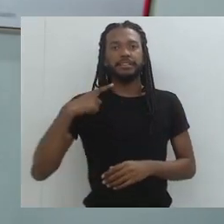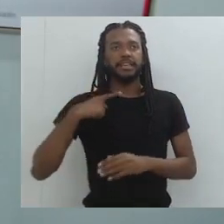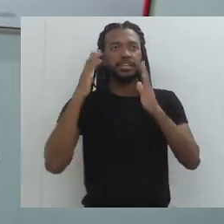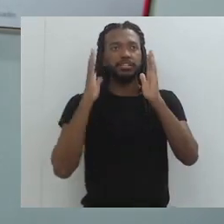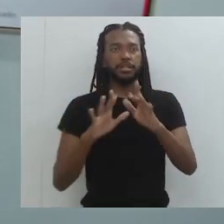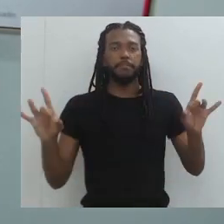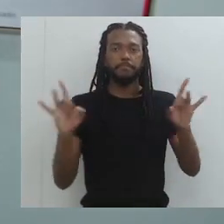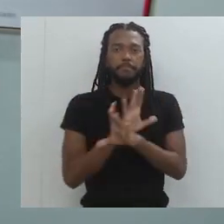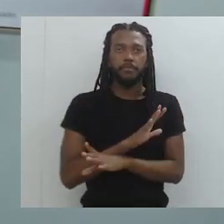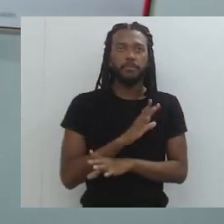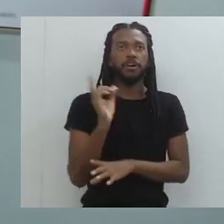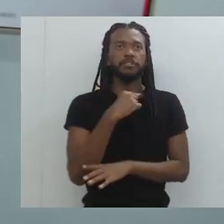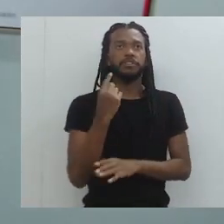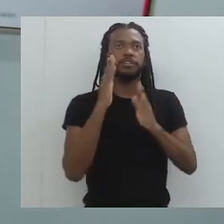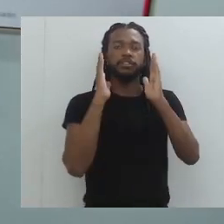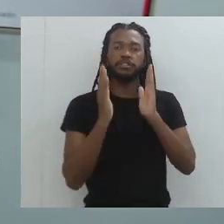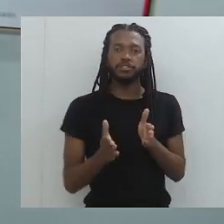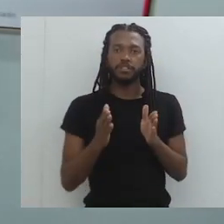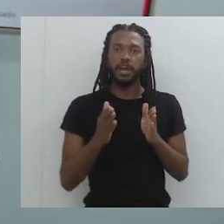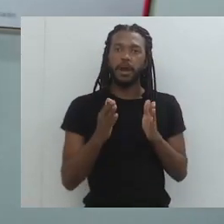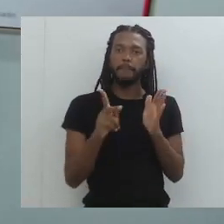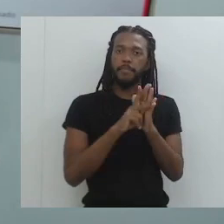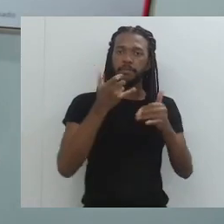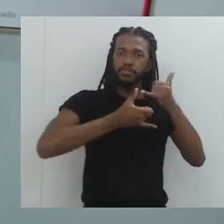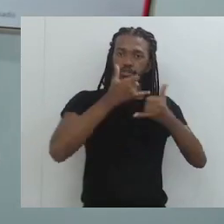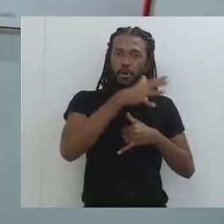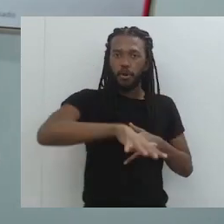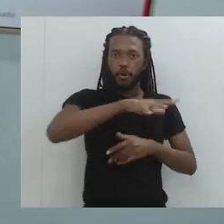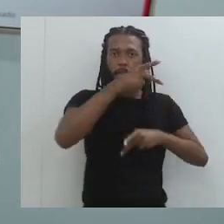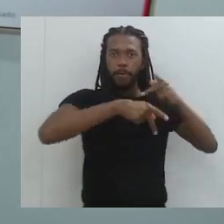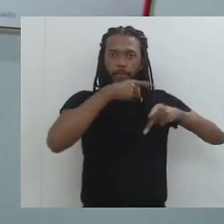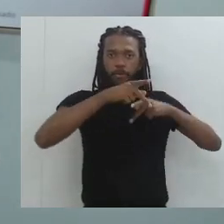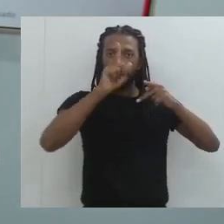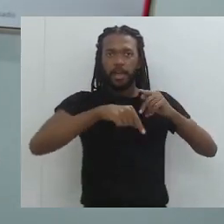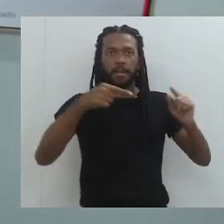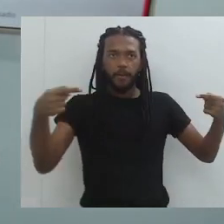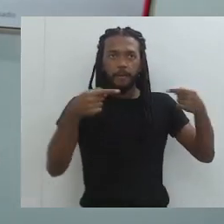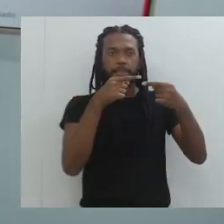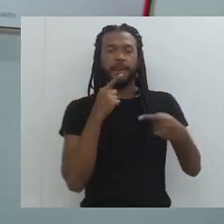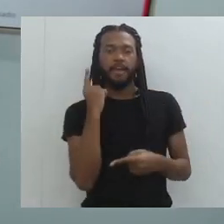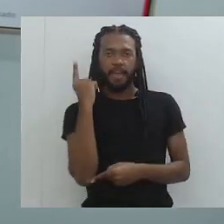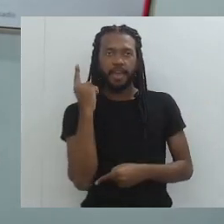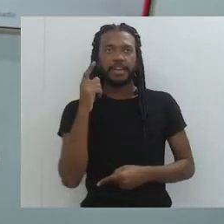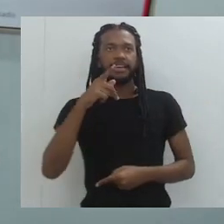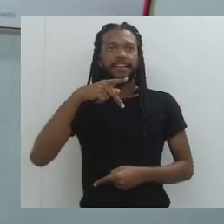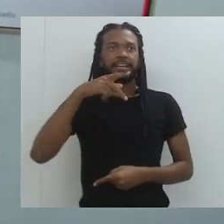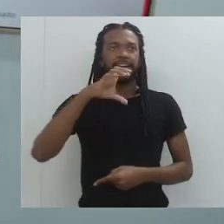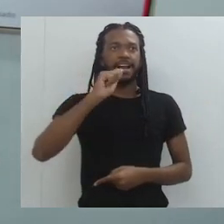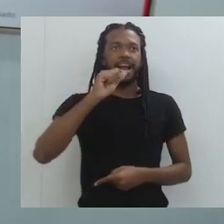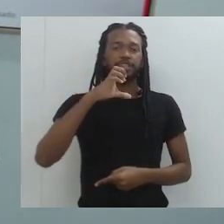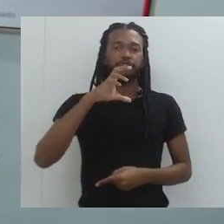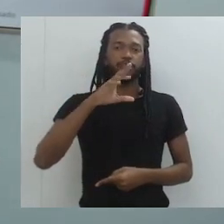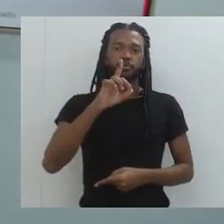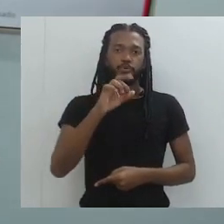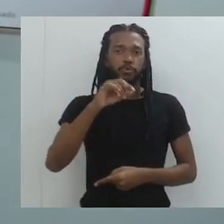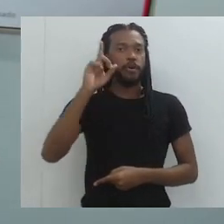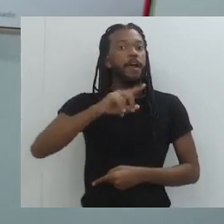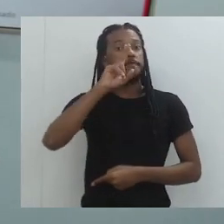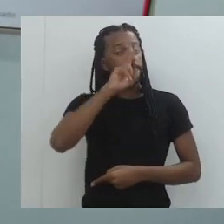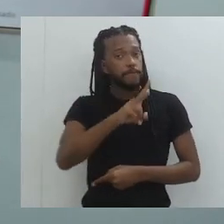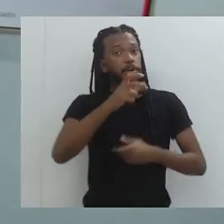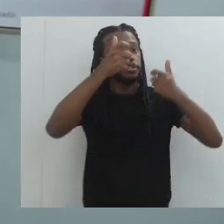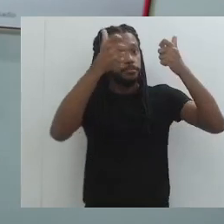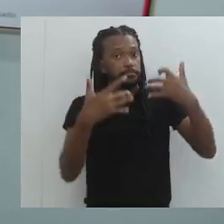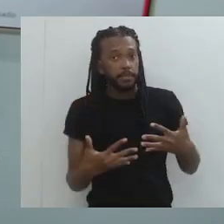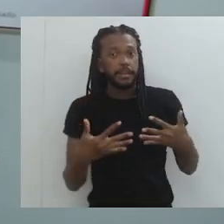é justamente dos jogos populares, que é ser essa daí, né? Cascudo, ele é muito forte nisso